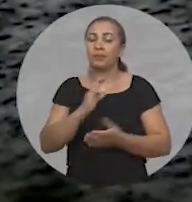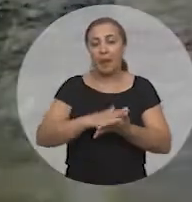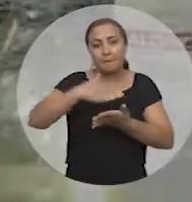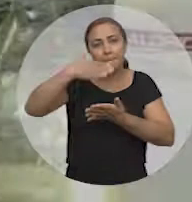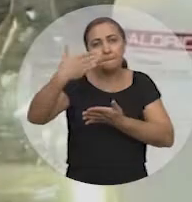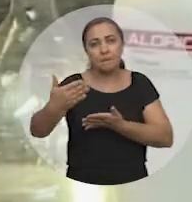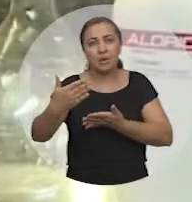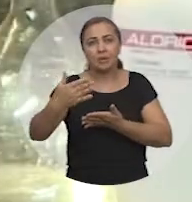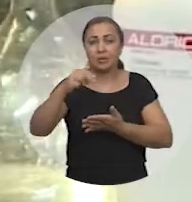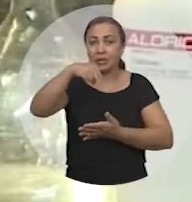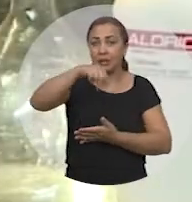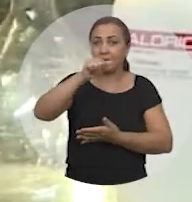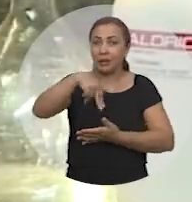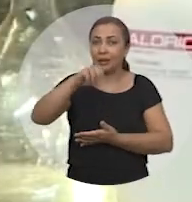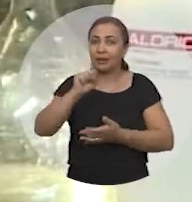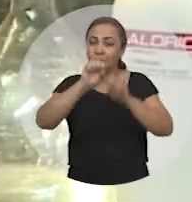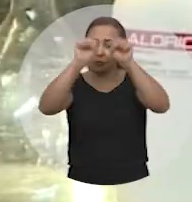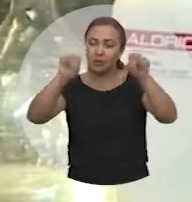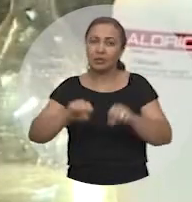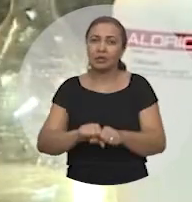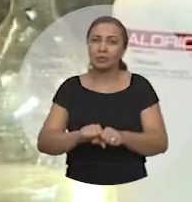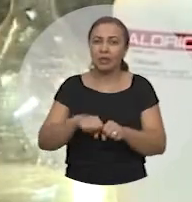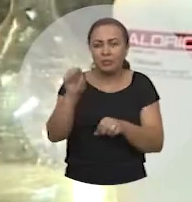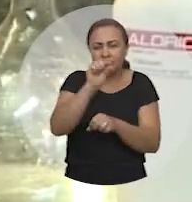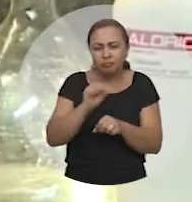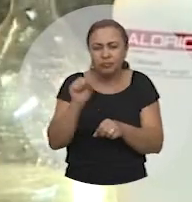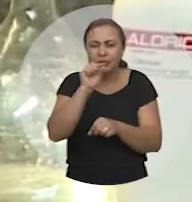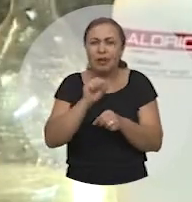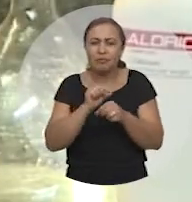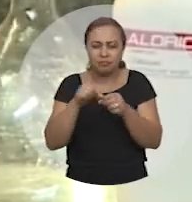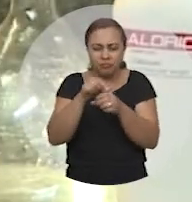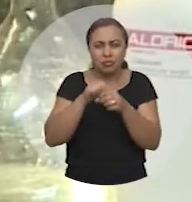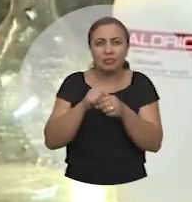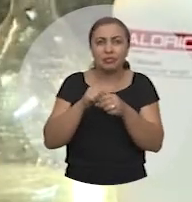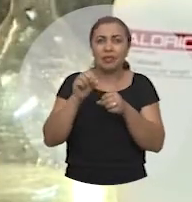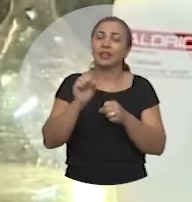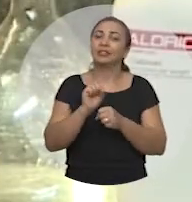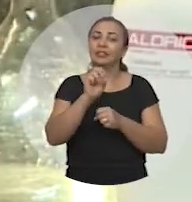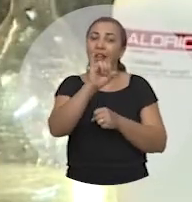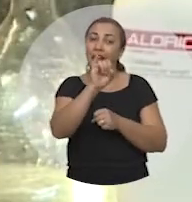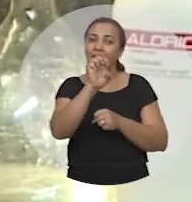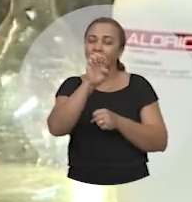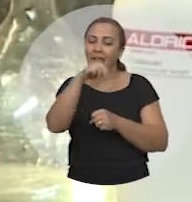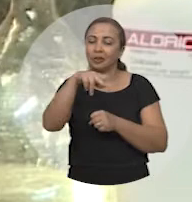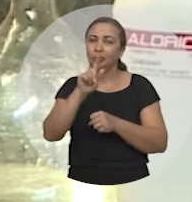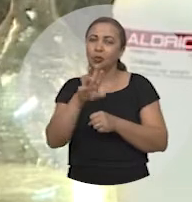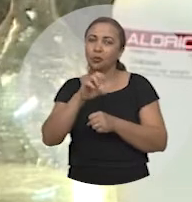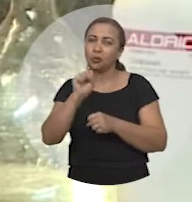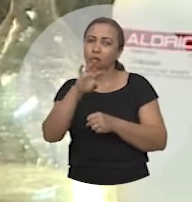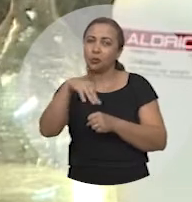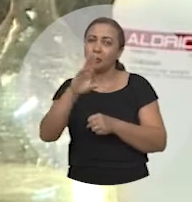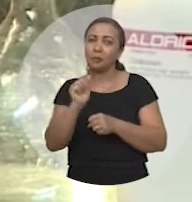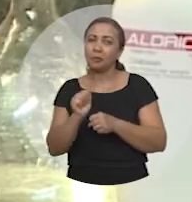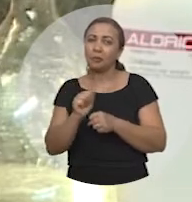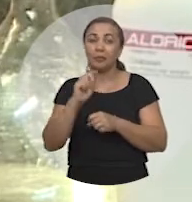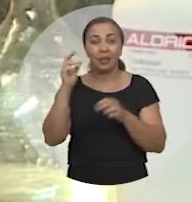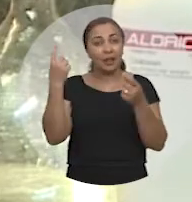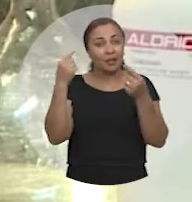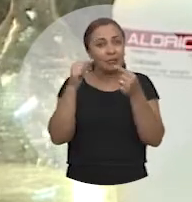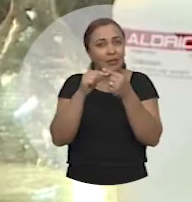que, a partir de nanosistemas, que foram as nanopartículas de quitosana. E testamos esses